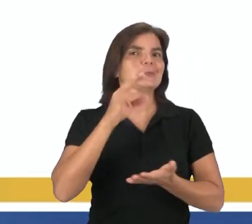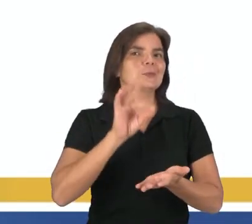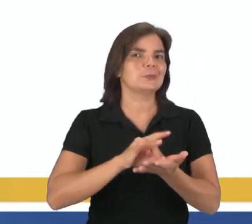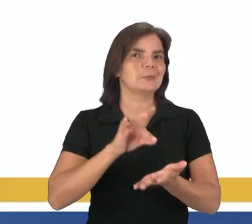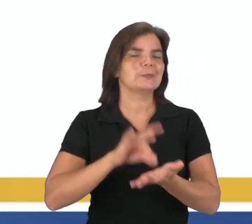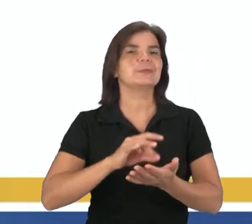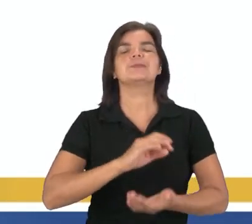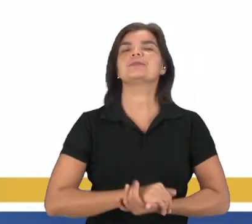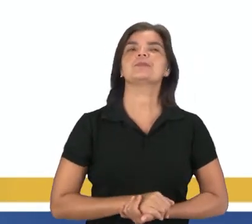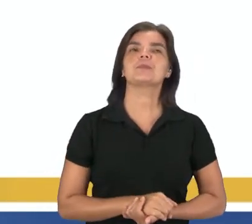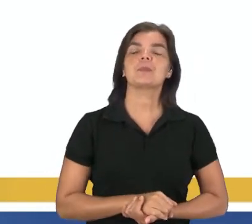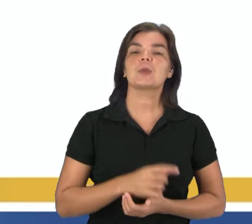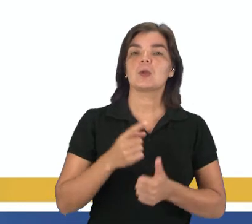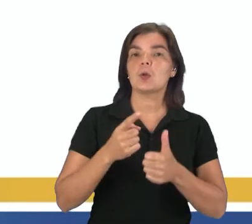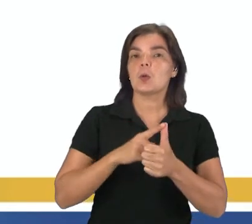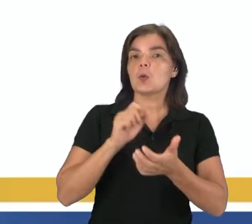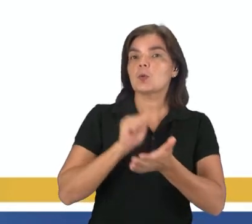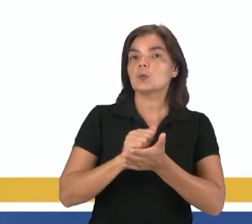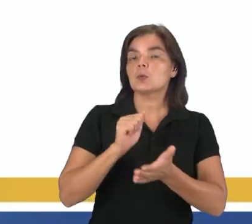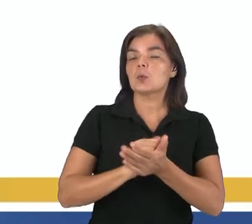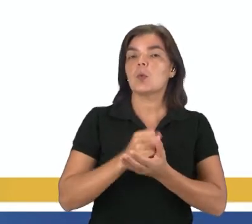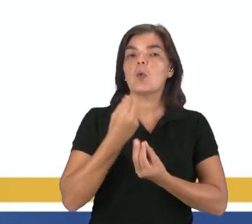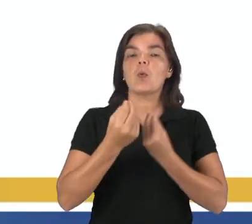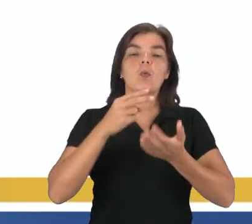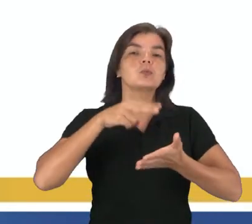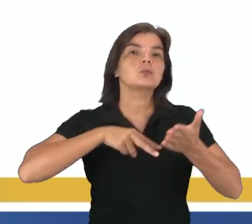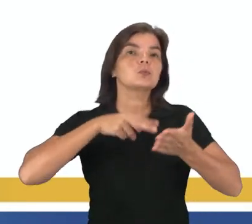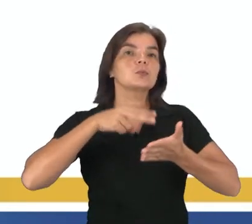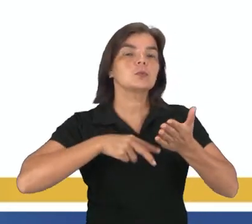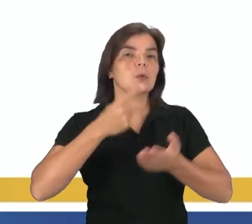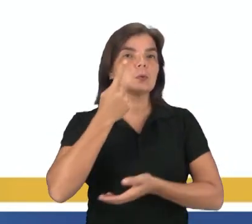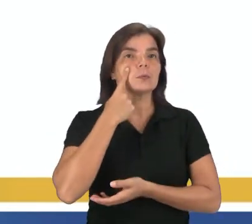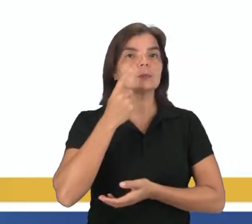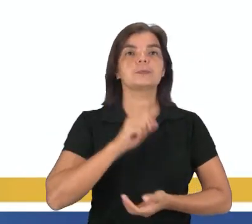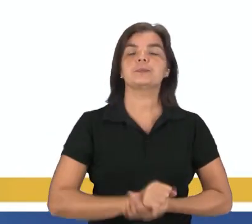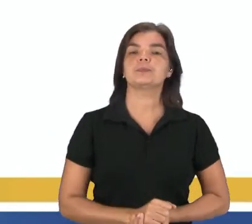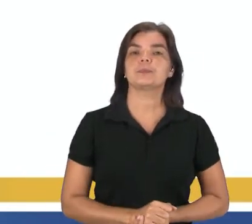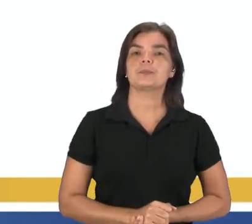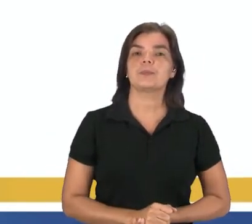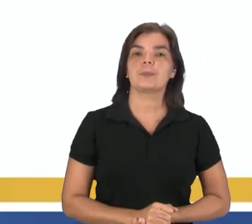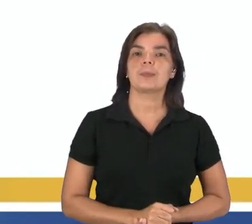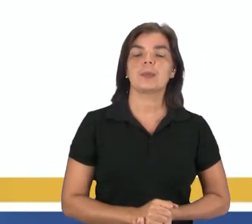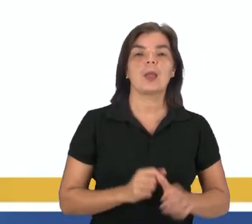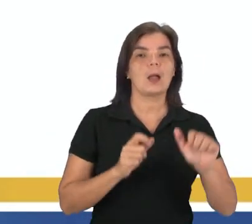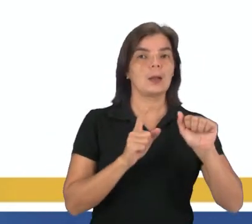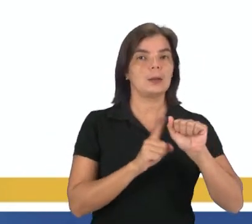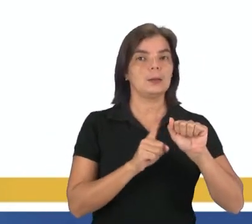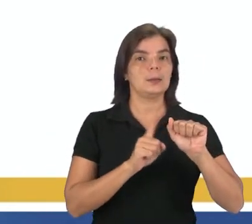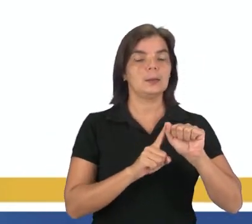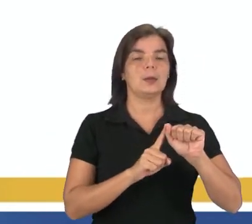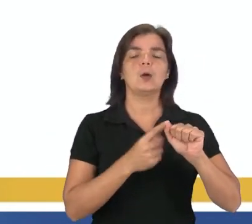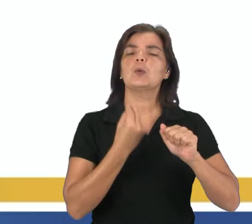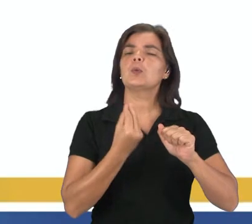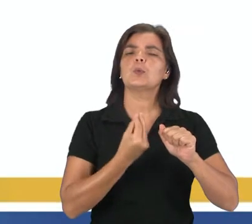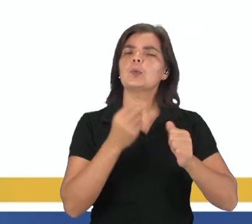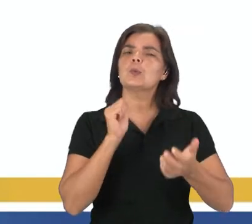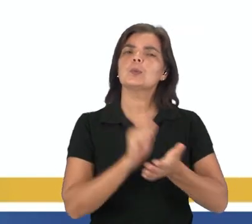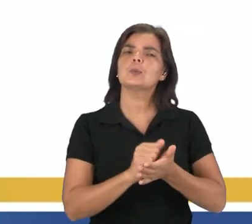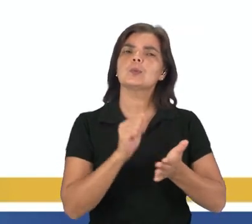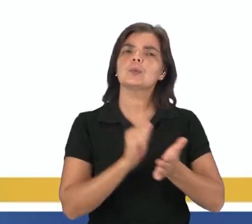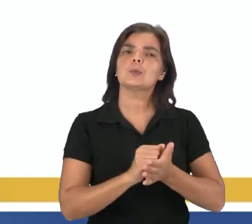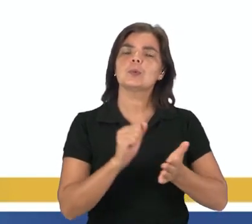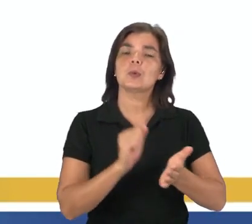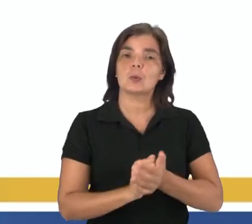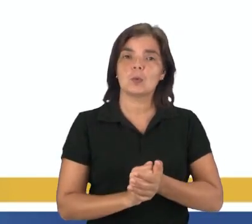mesmo. Nós vamos escrever como nós lemos esses números. Observa. A letra A. Como que eu